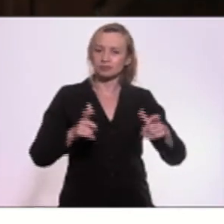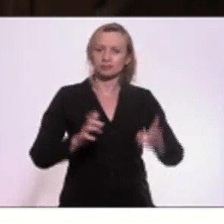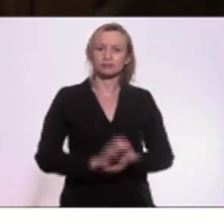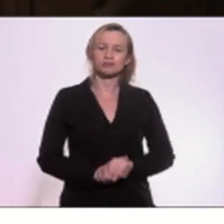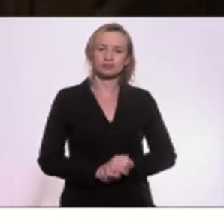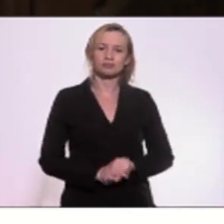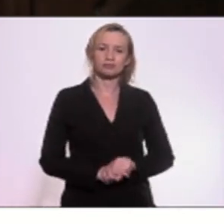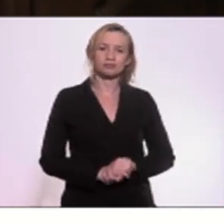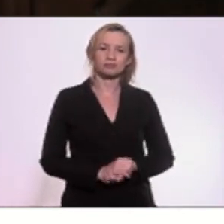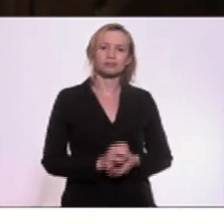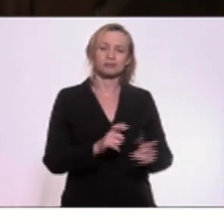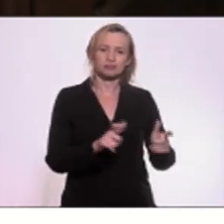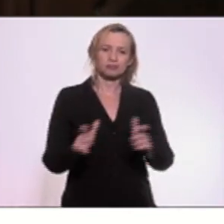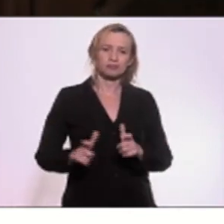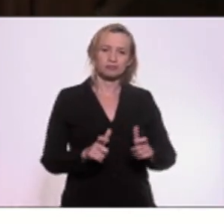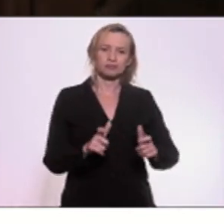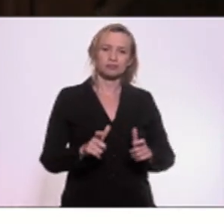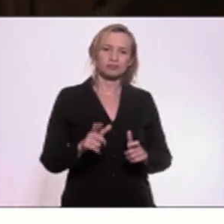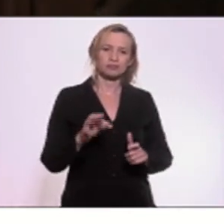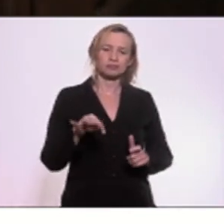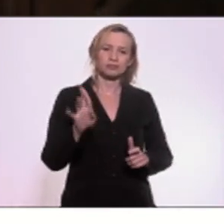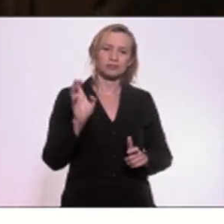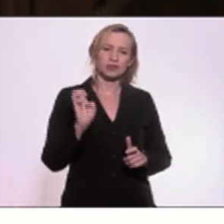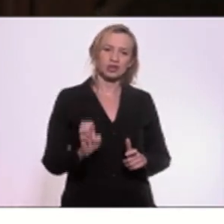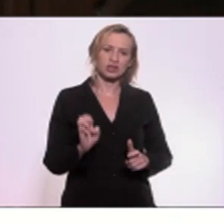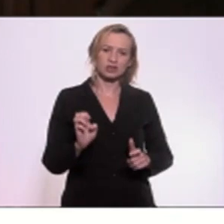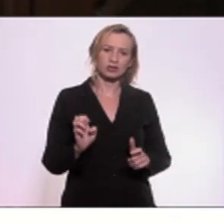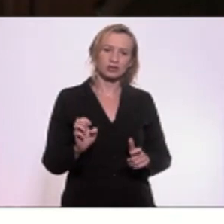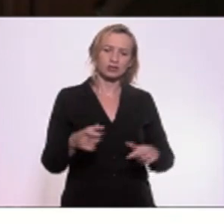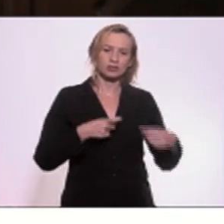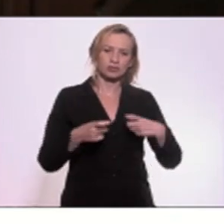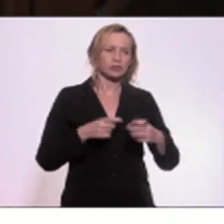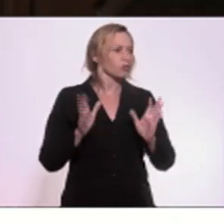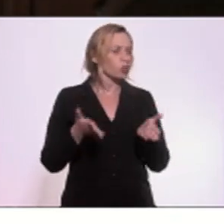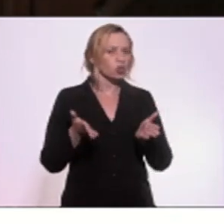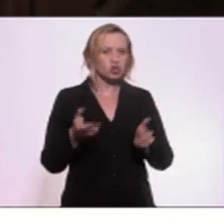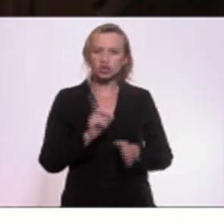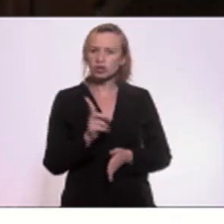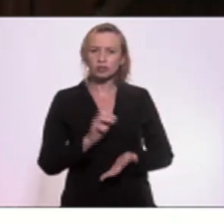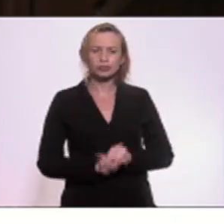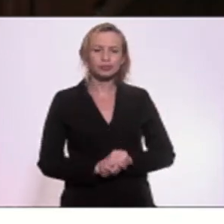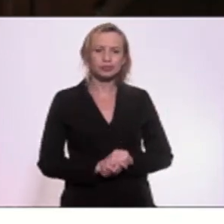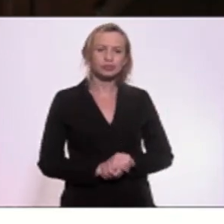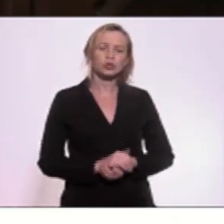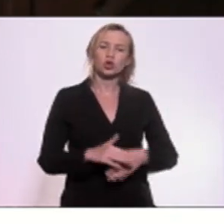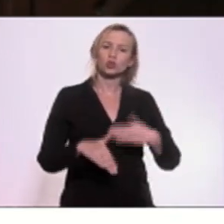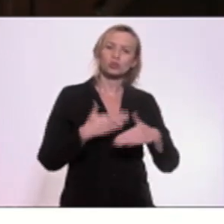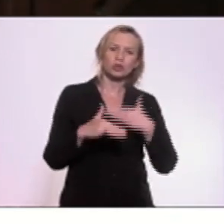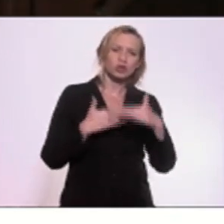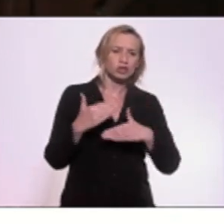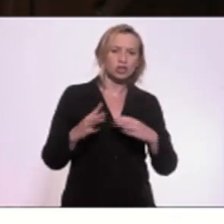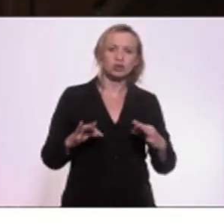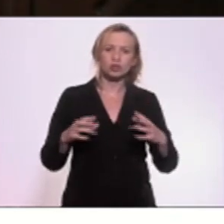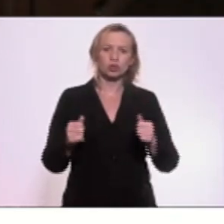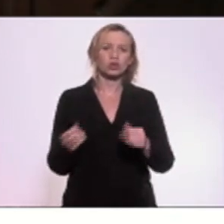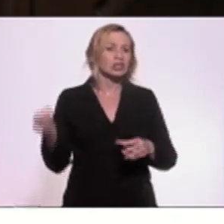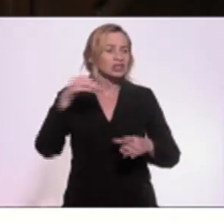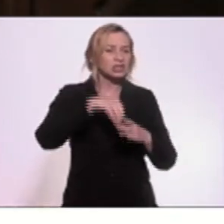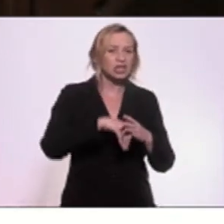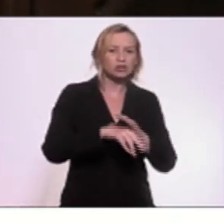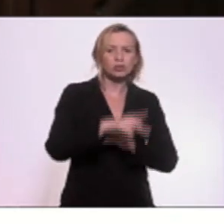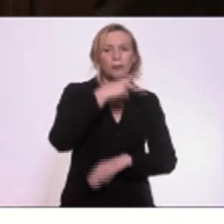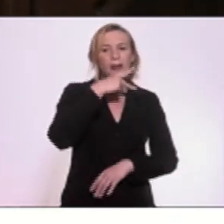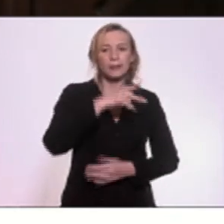serem ocupados por tanques de guerra. Não. Hoje, parte, inclusive, todo esse processo de dentro dos